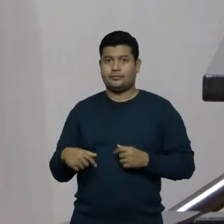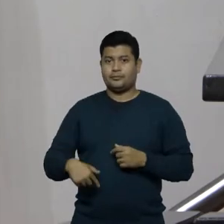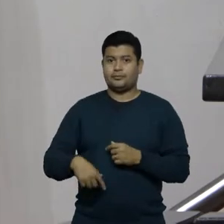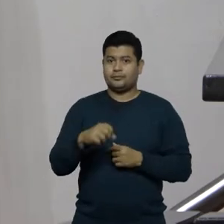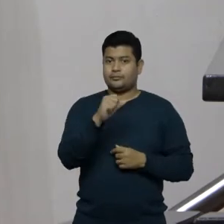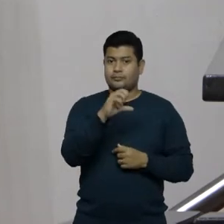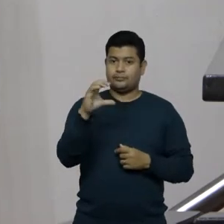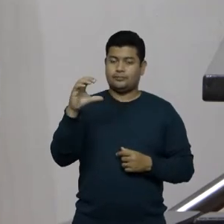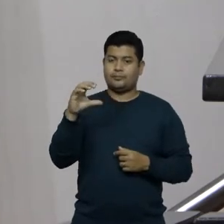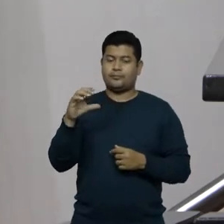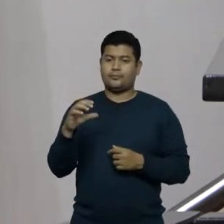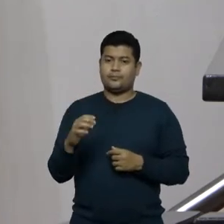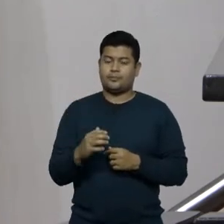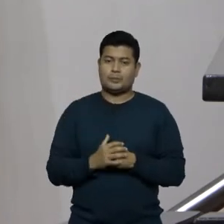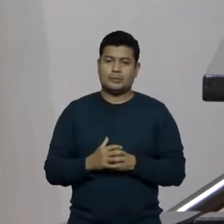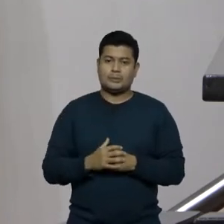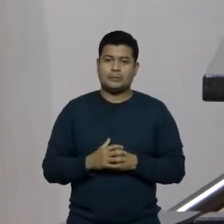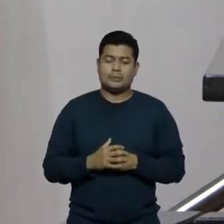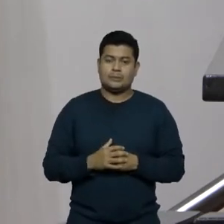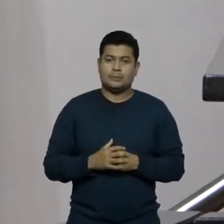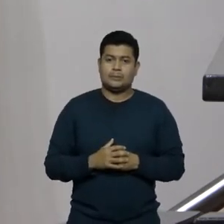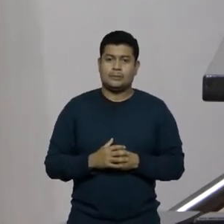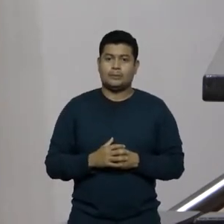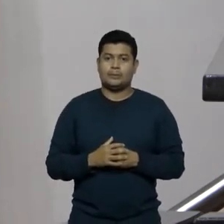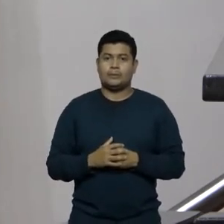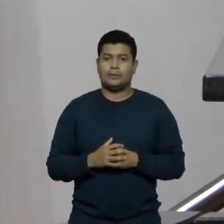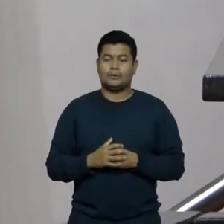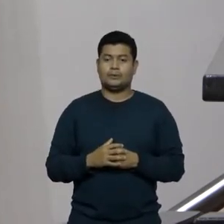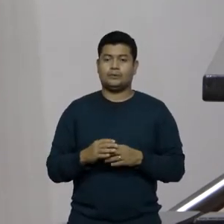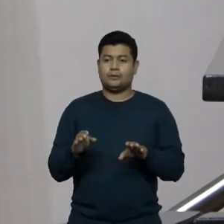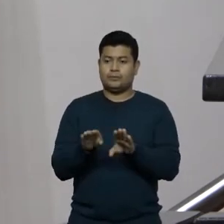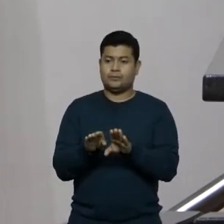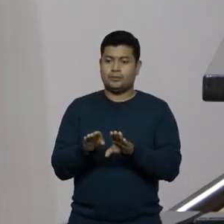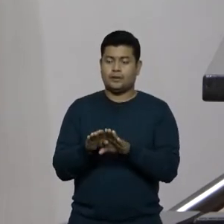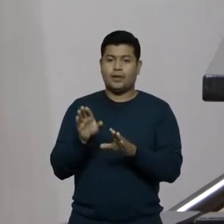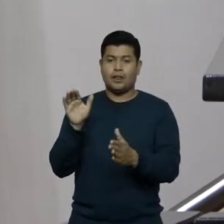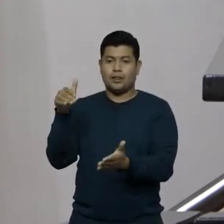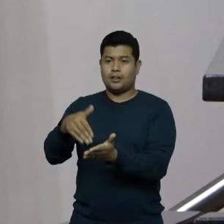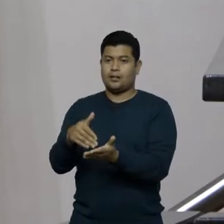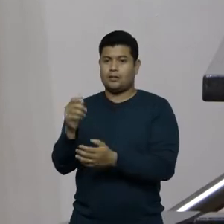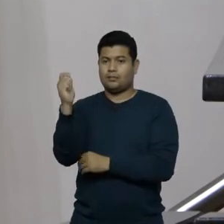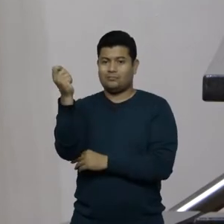Catarina a ao Rio Grande do Sul